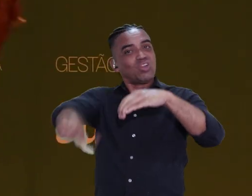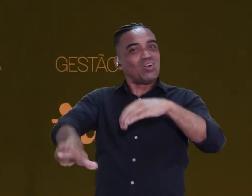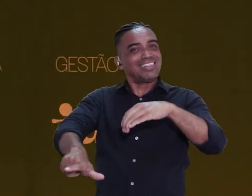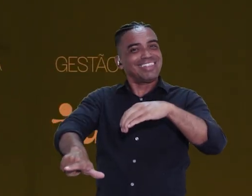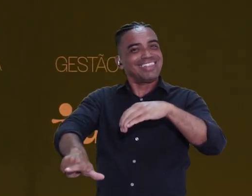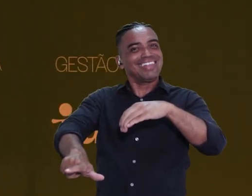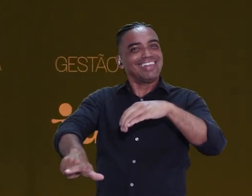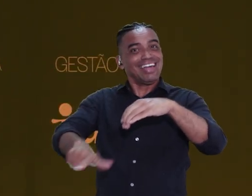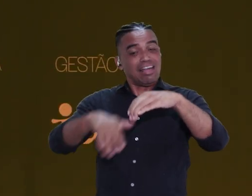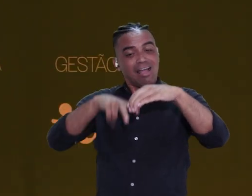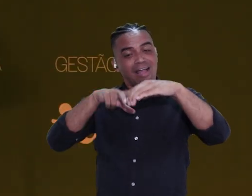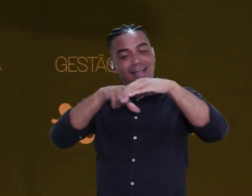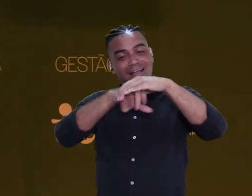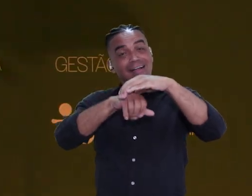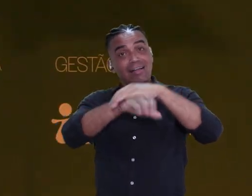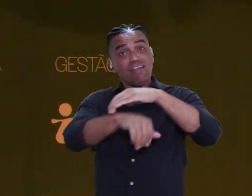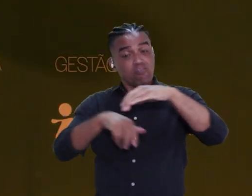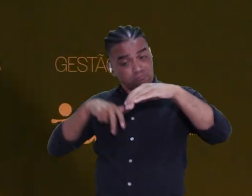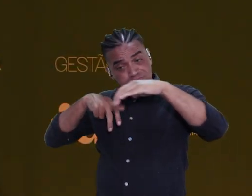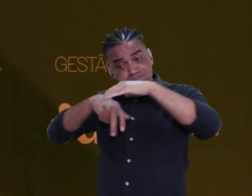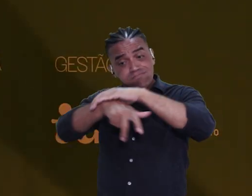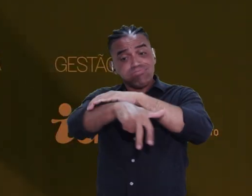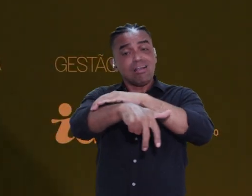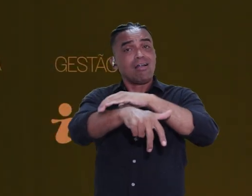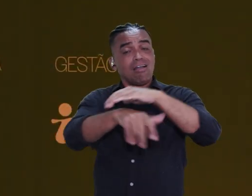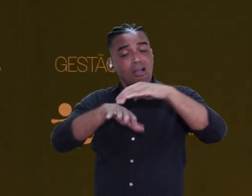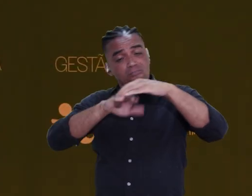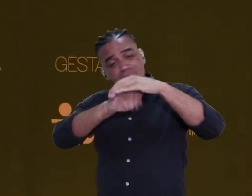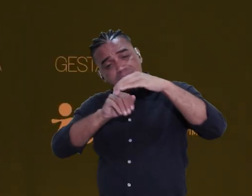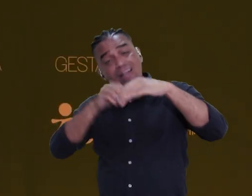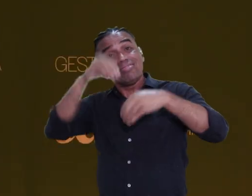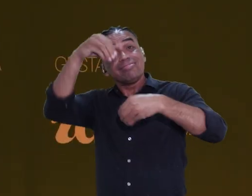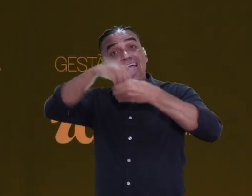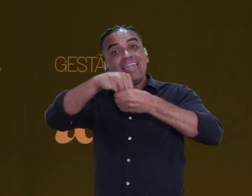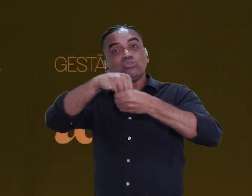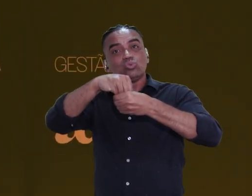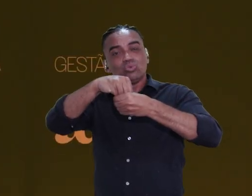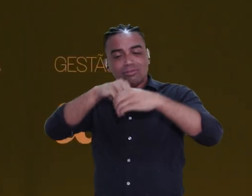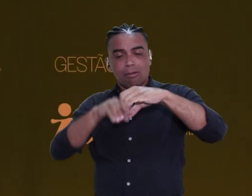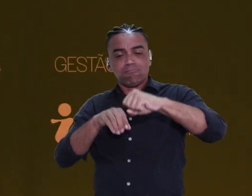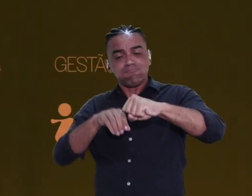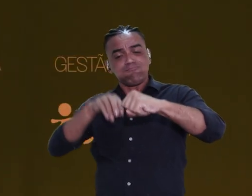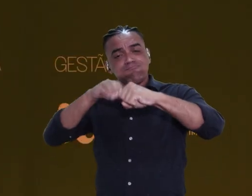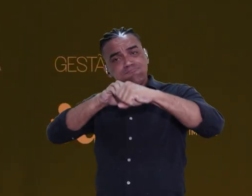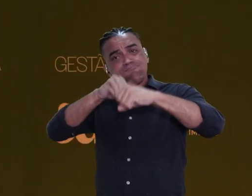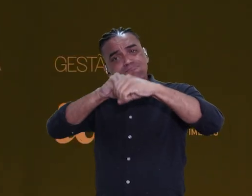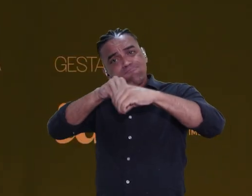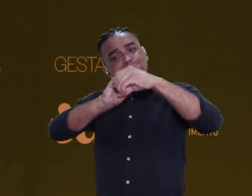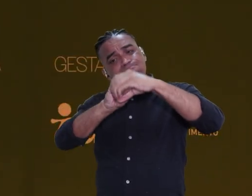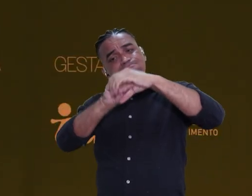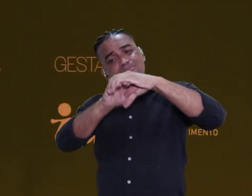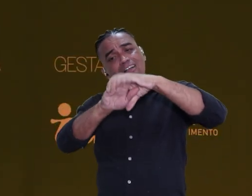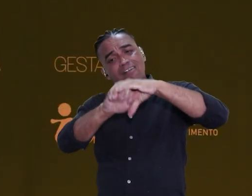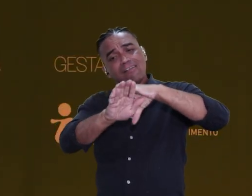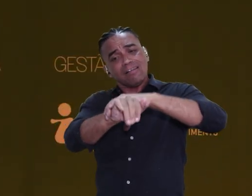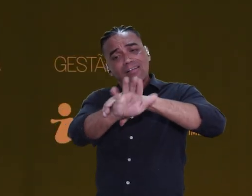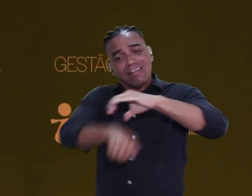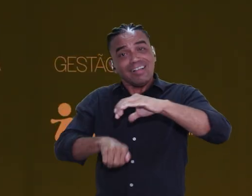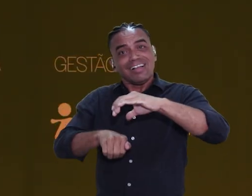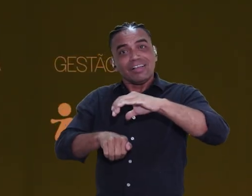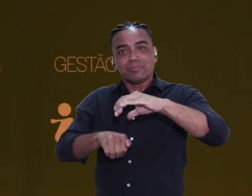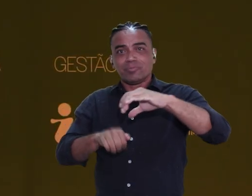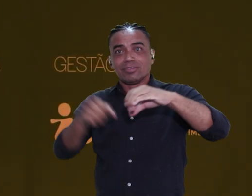né? Vou atravessar essa pedra, vou ver o que tem dentro dela, né? Vou buscar a luz a partir